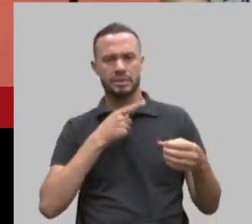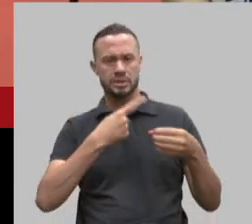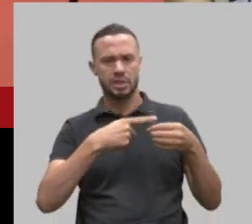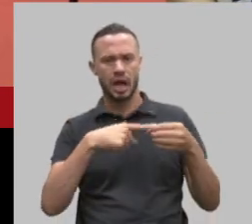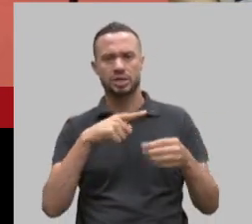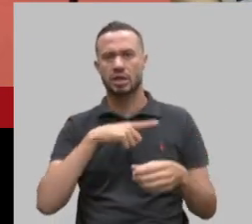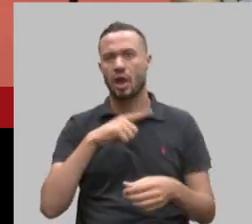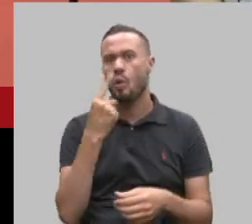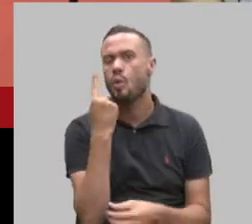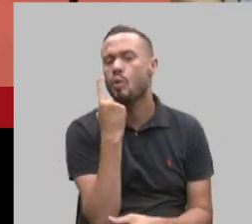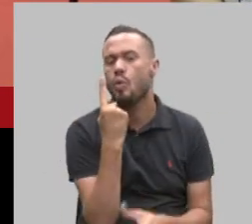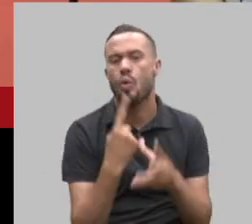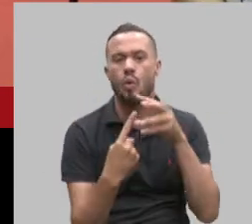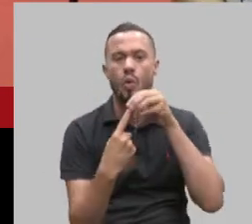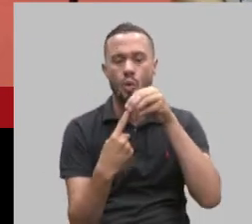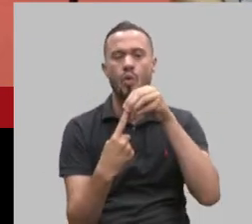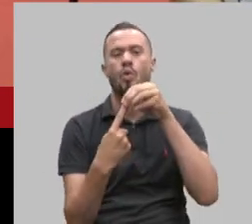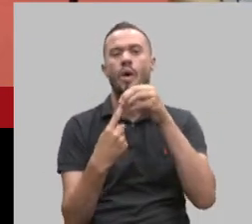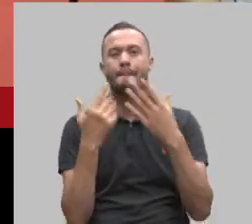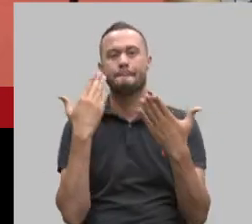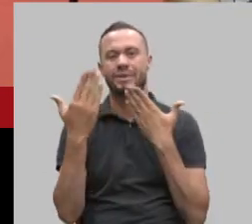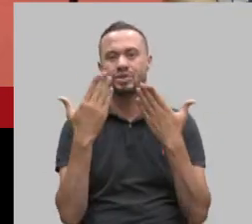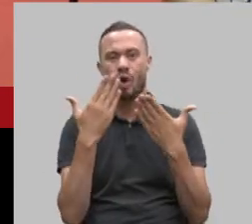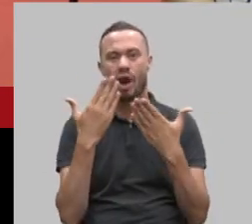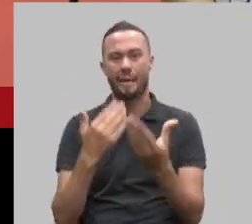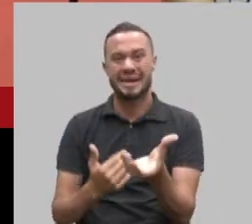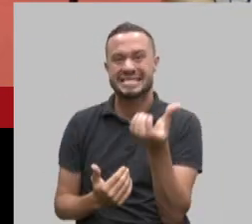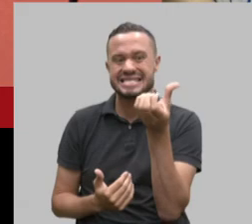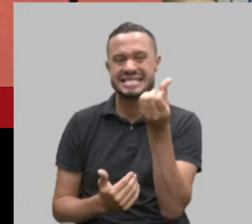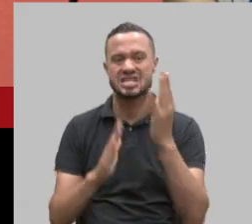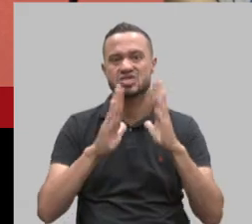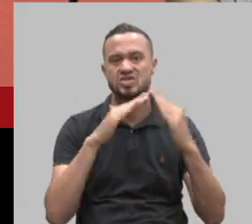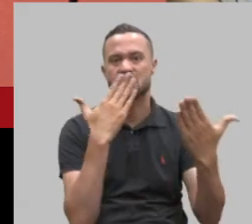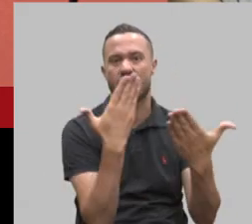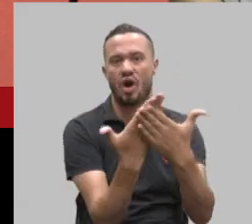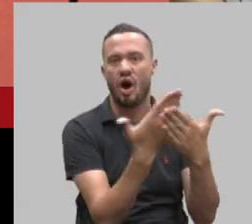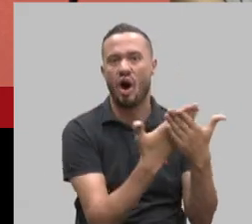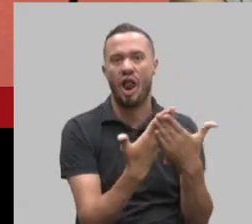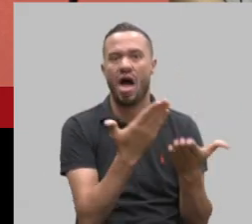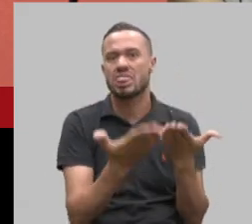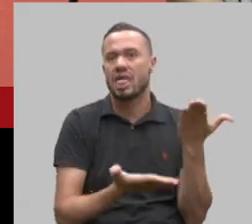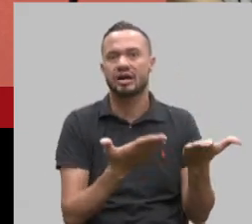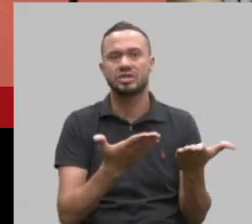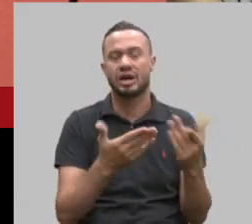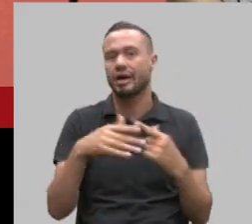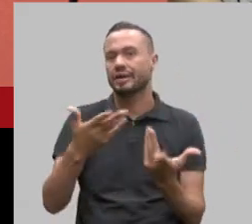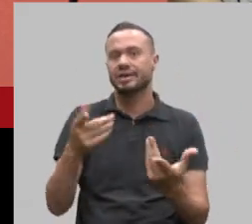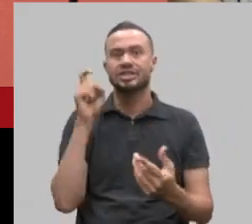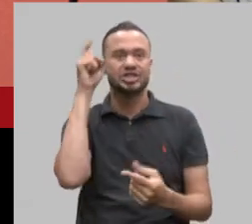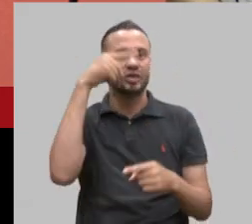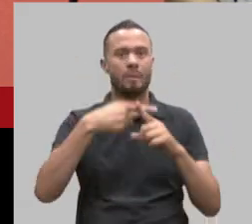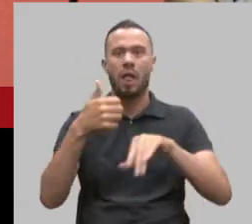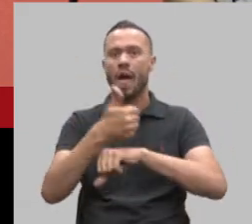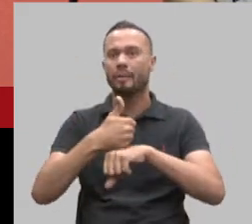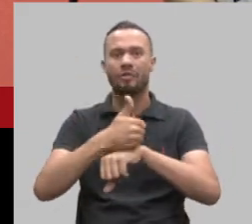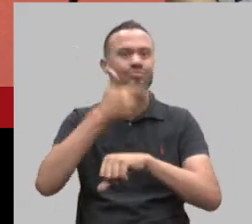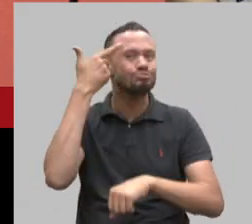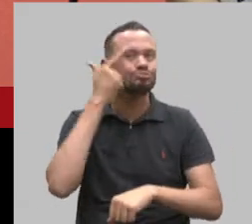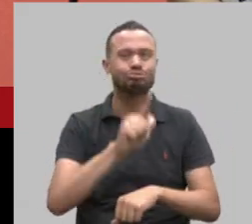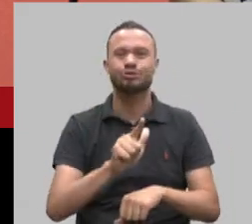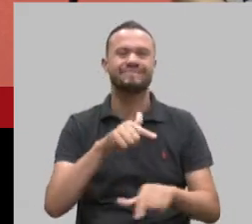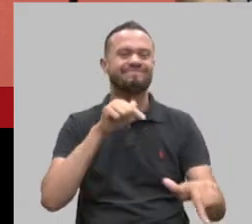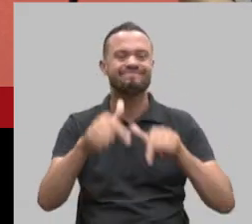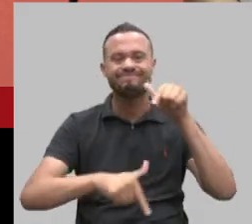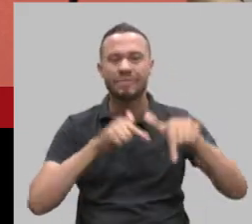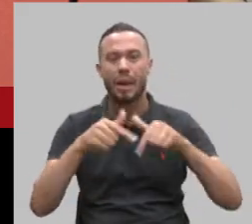seis escolas além do psicólogo ficar sobrecarregado e não conseguir atender os alunos como ele deveria por ter